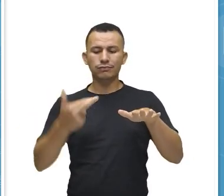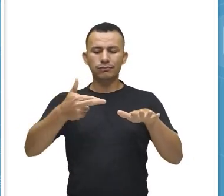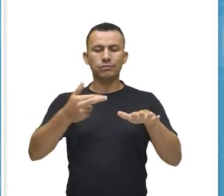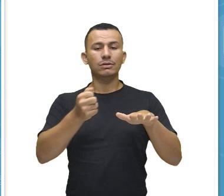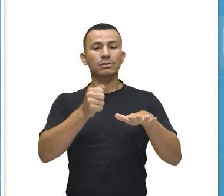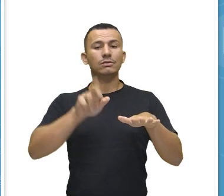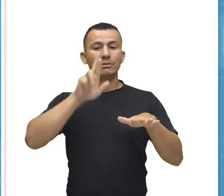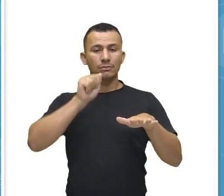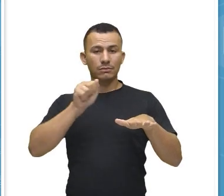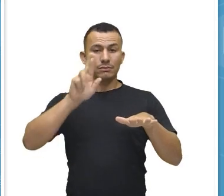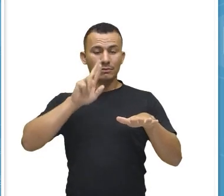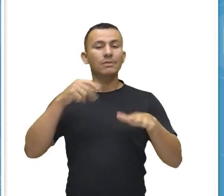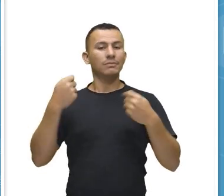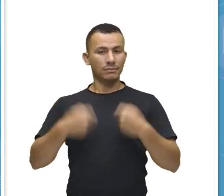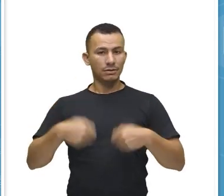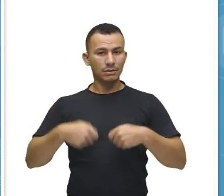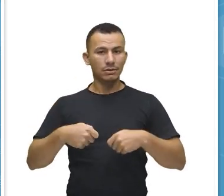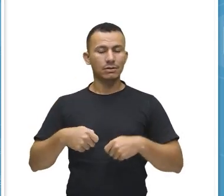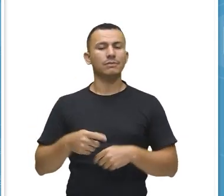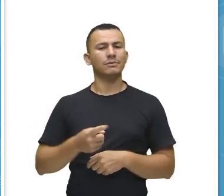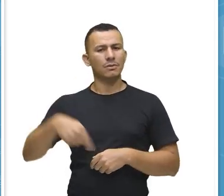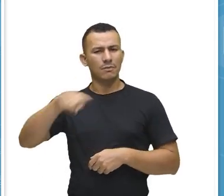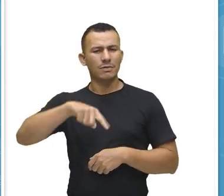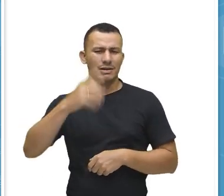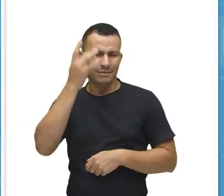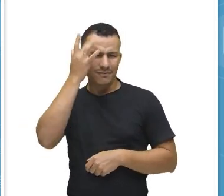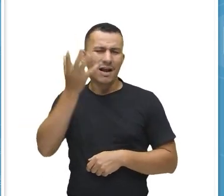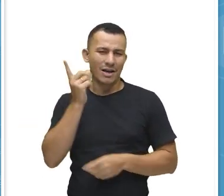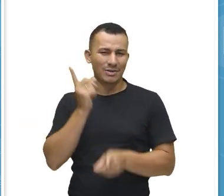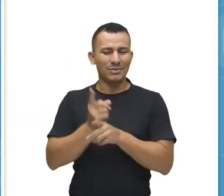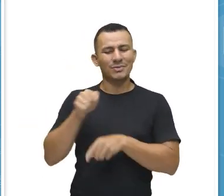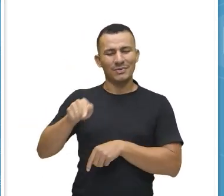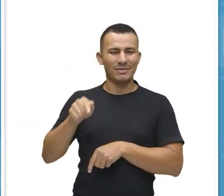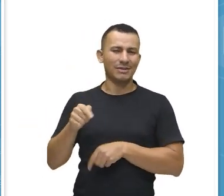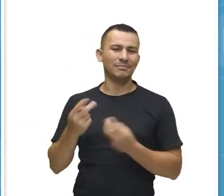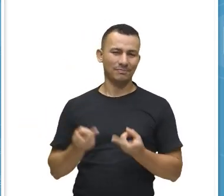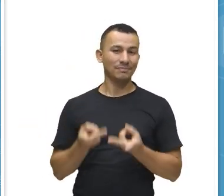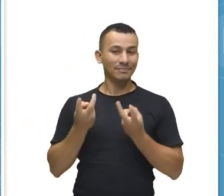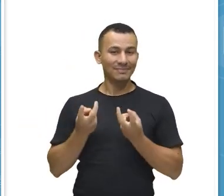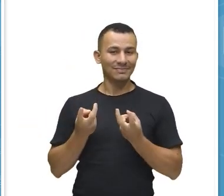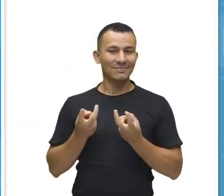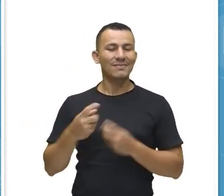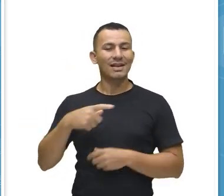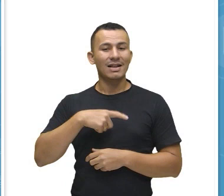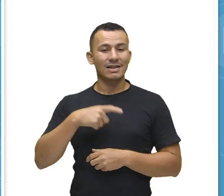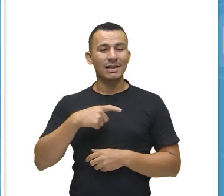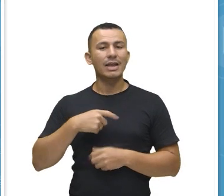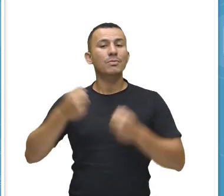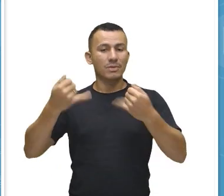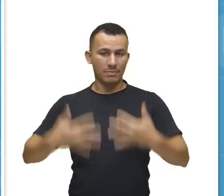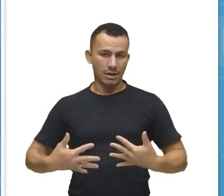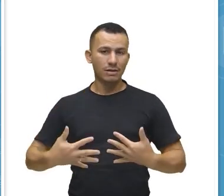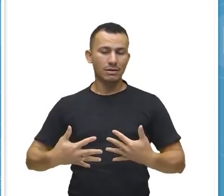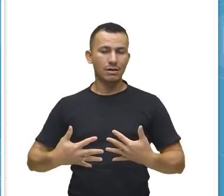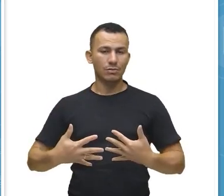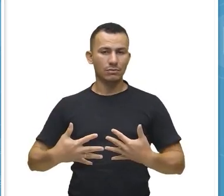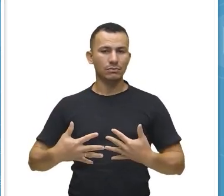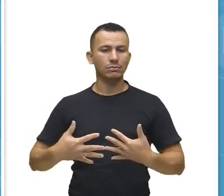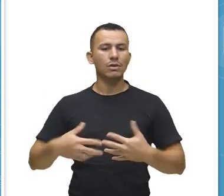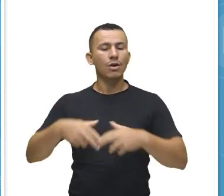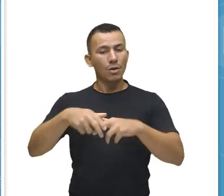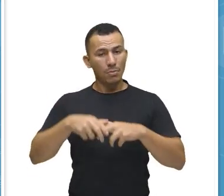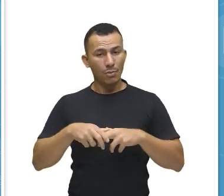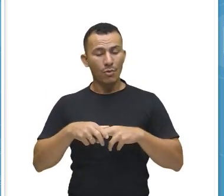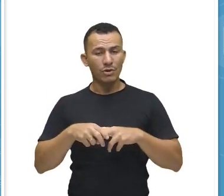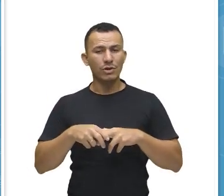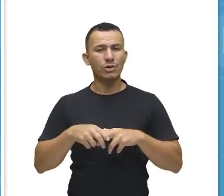interessa. E claro, vocês foram sem dificuldade, né, percebendo que nós temos uma explicação. Por isso, todo mundo